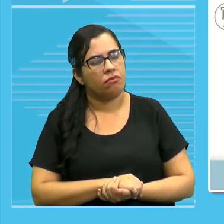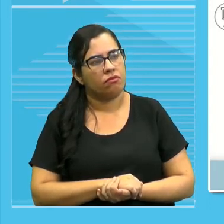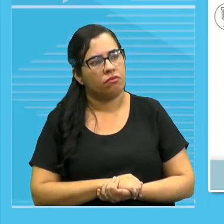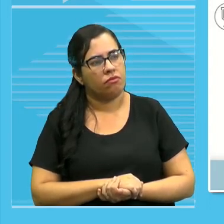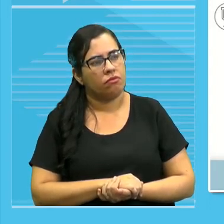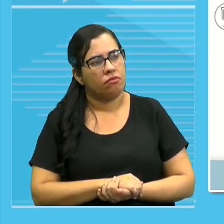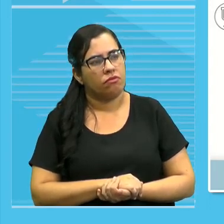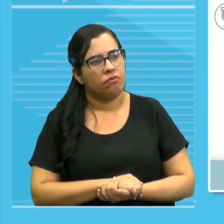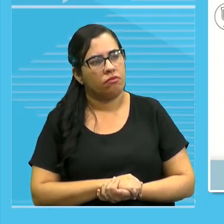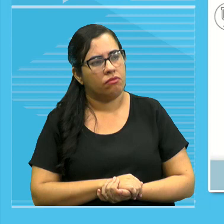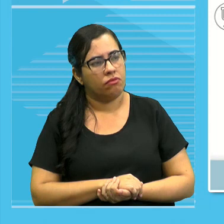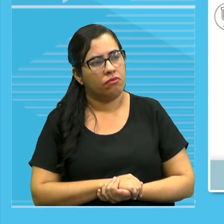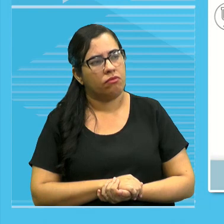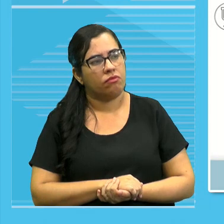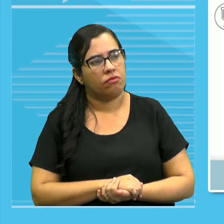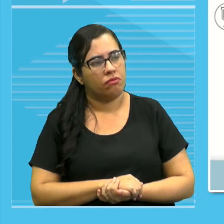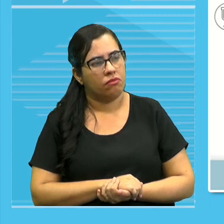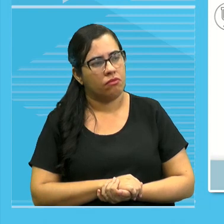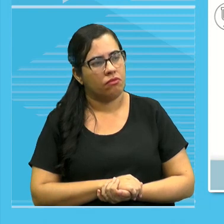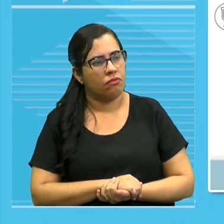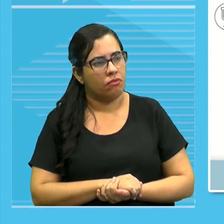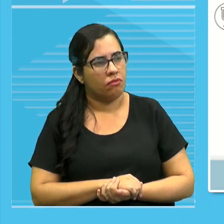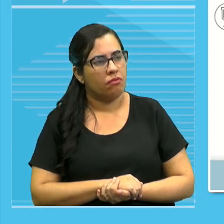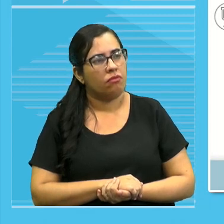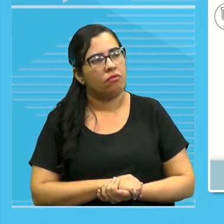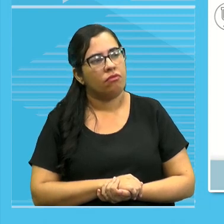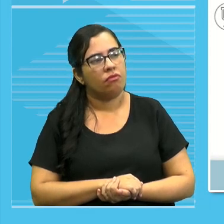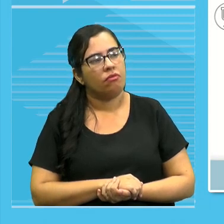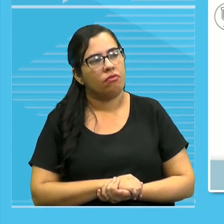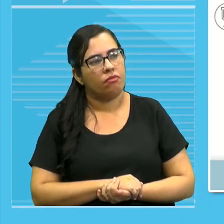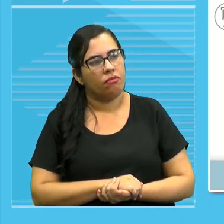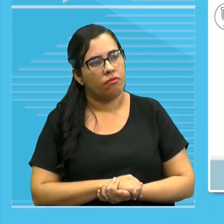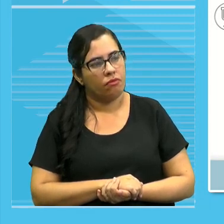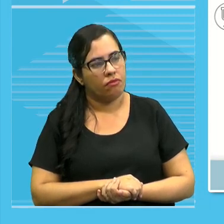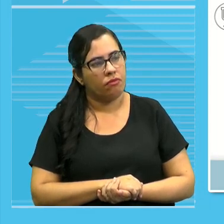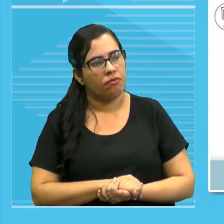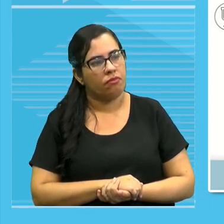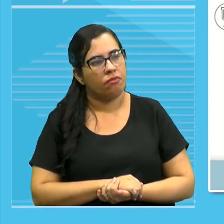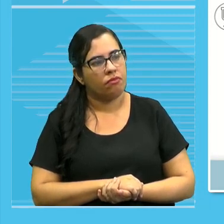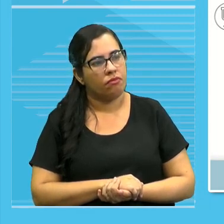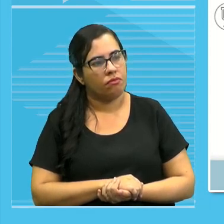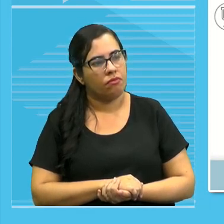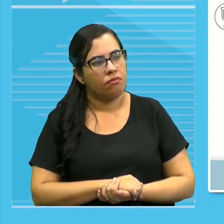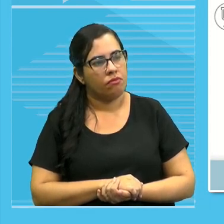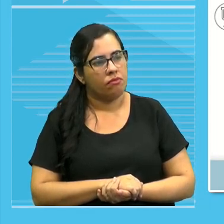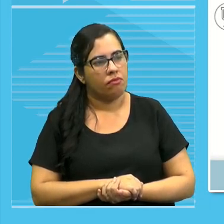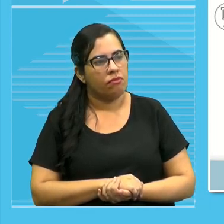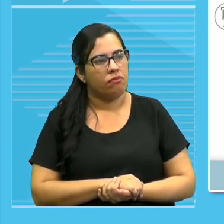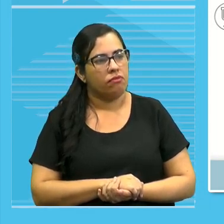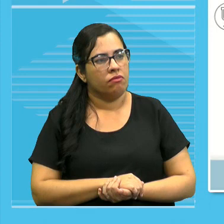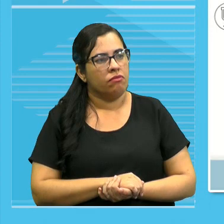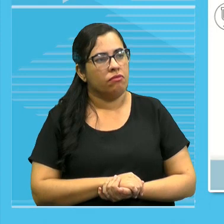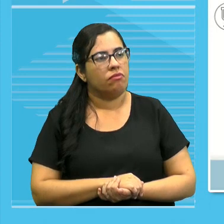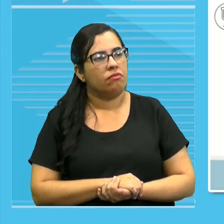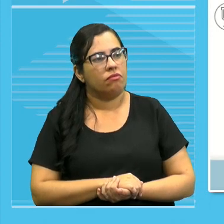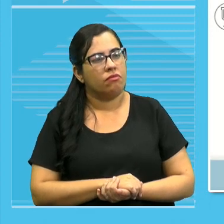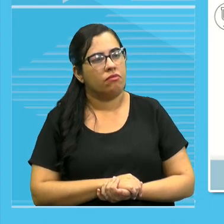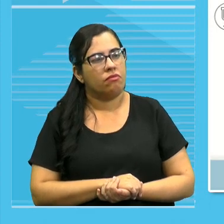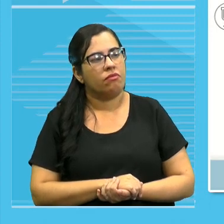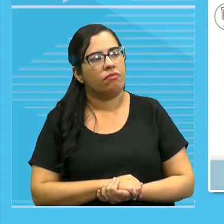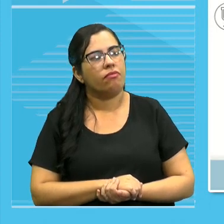Roberto diogote A Ruan para a Ruan enviamos os documentos